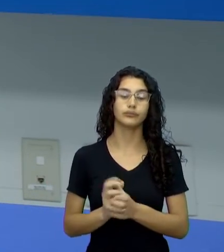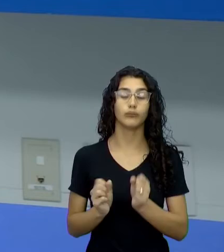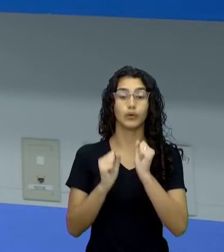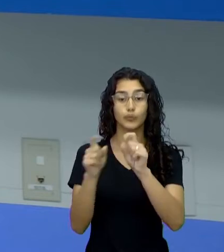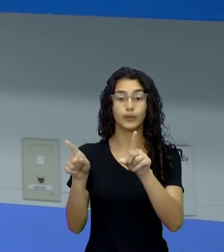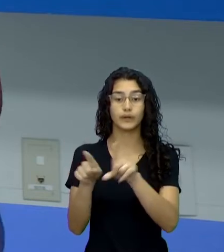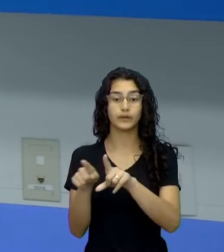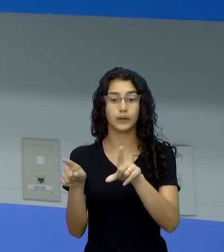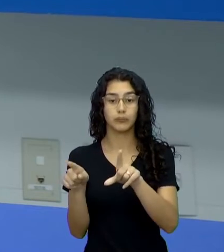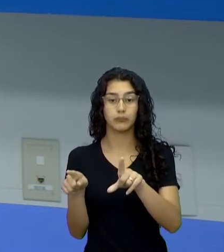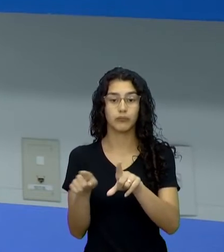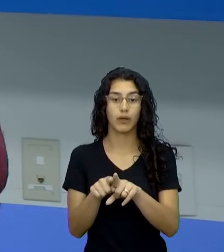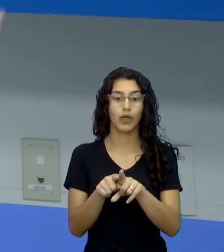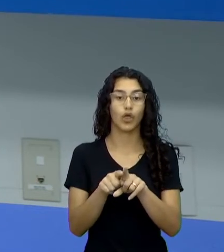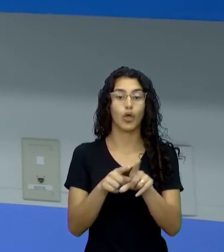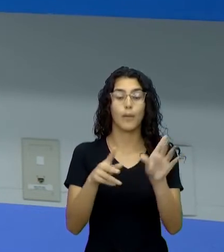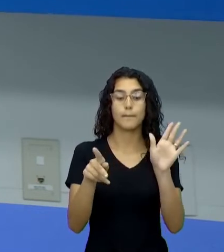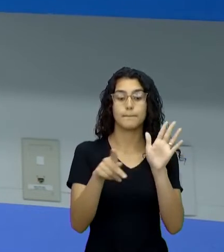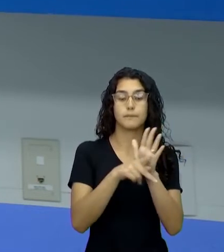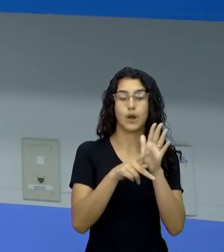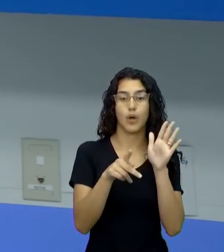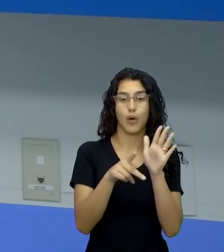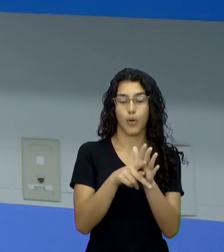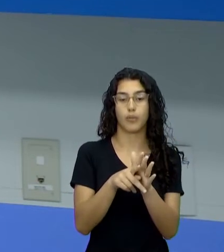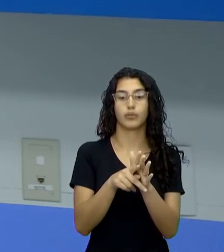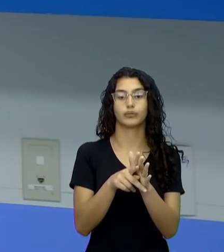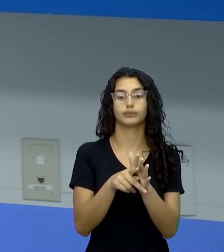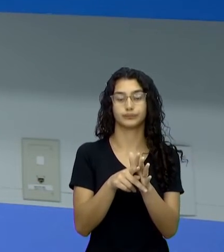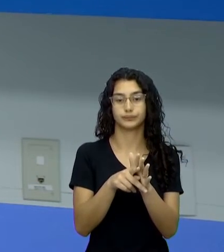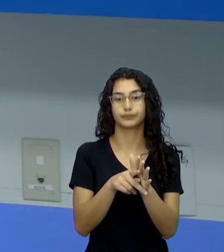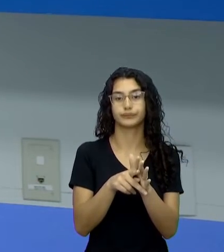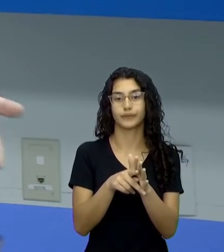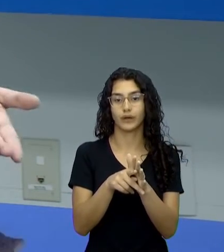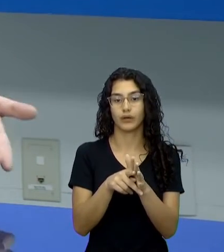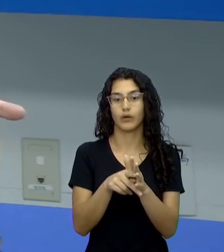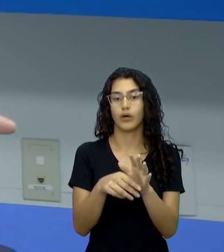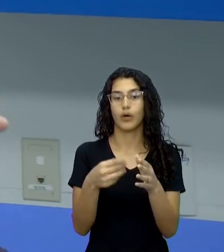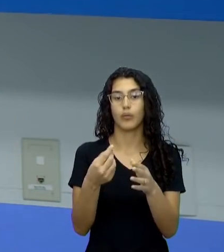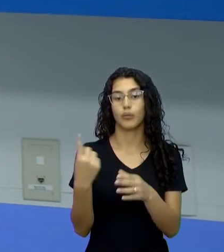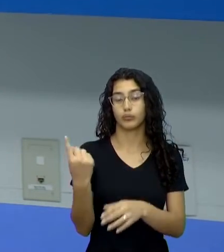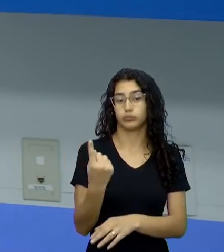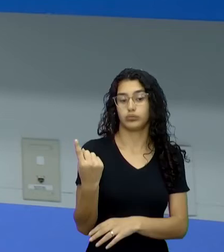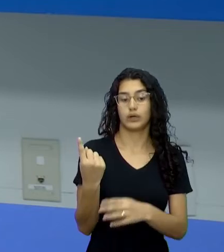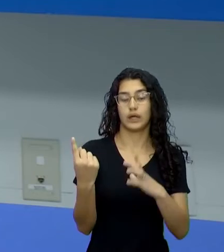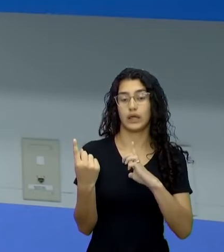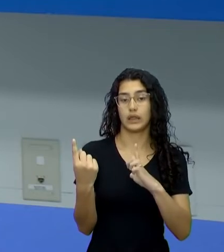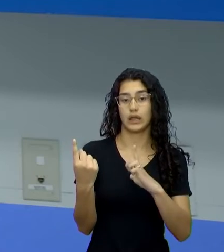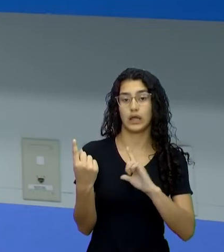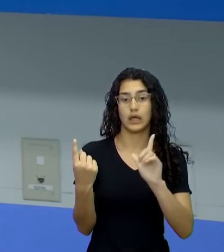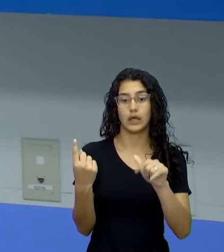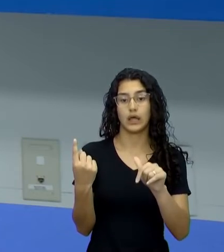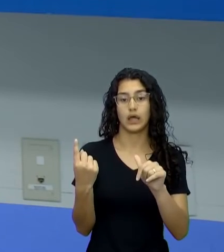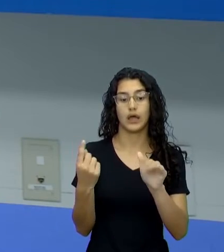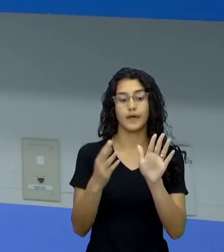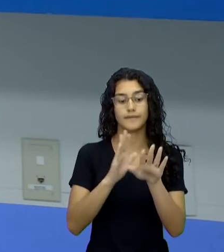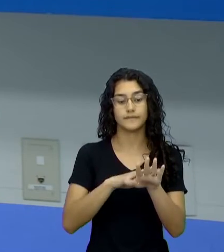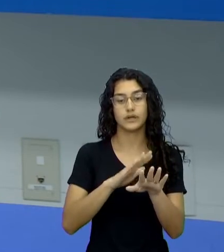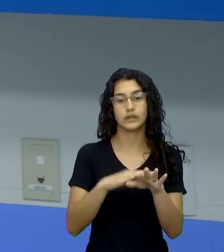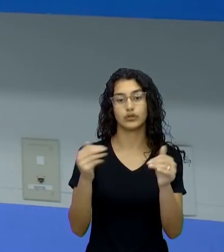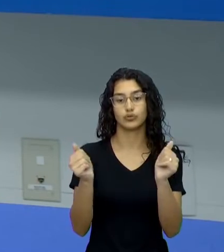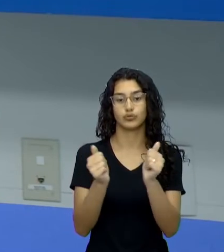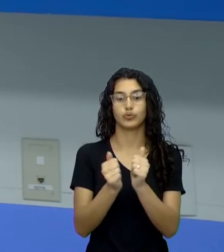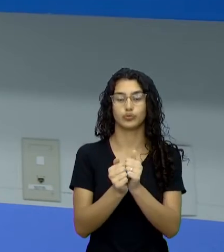fôssemos donos proprietários desse planeta cuja única função seria então servir-nos